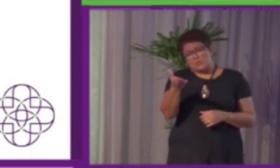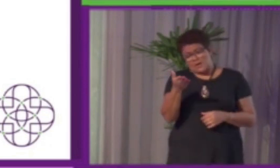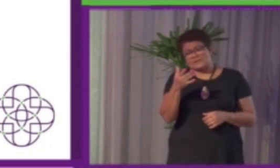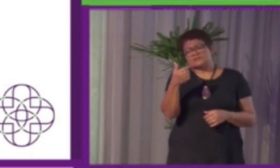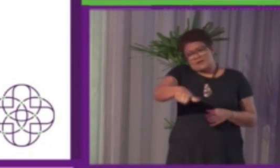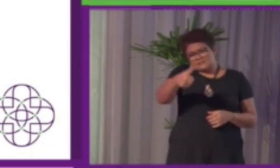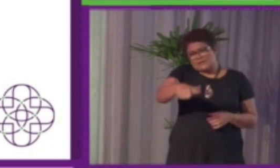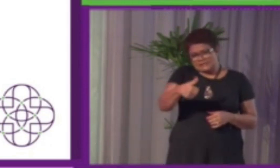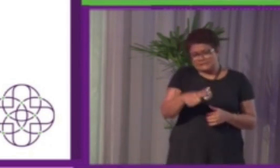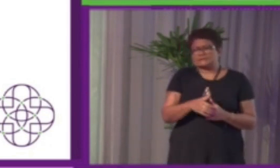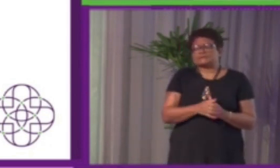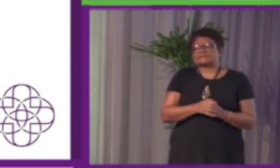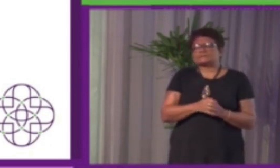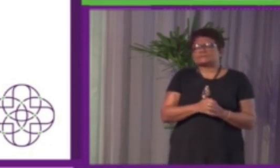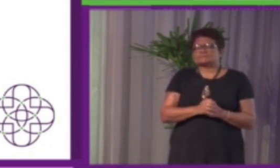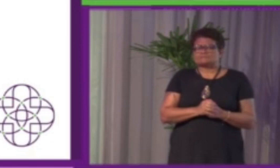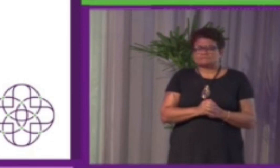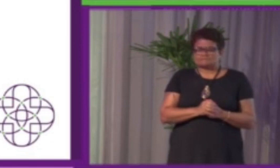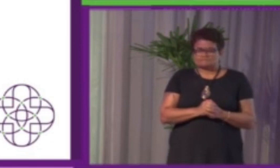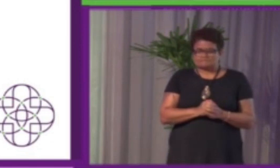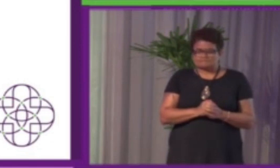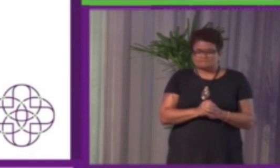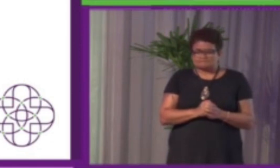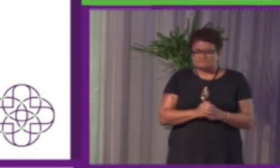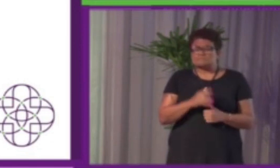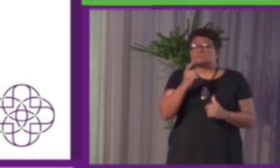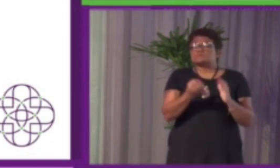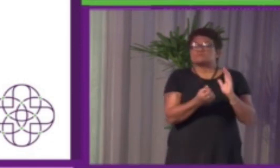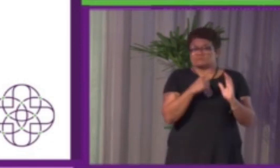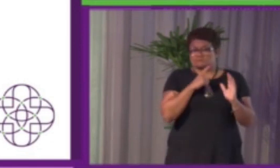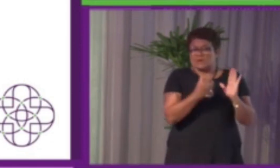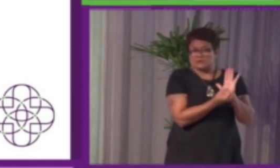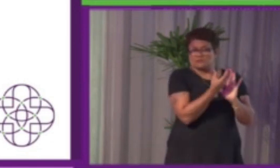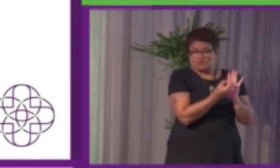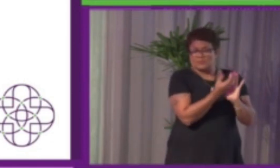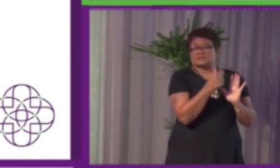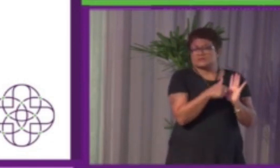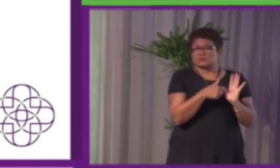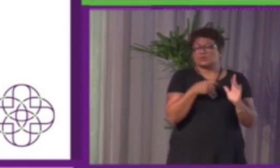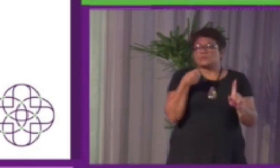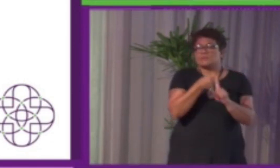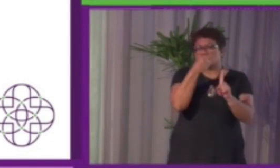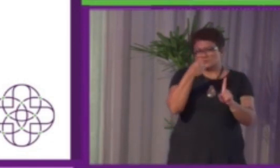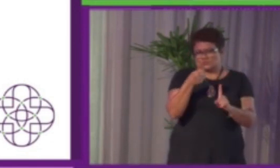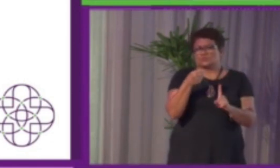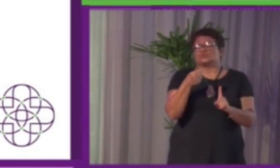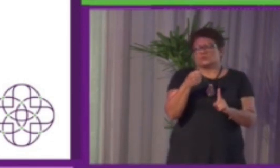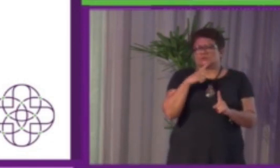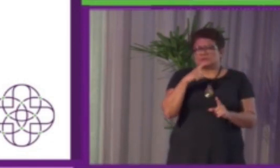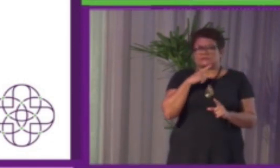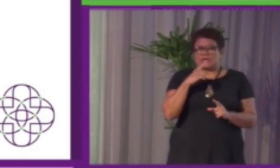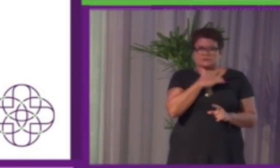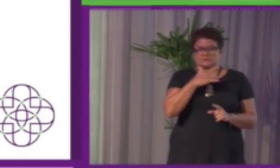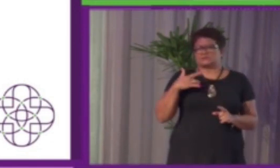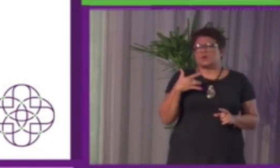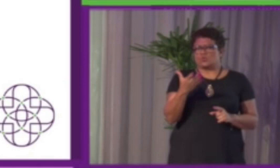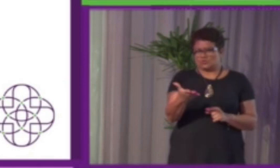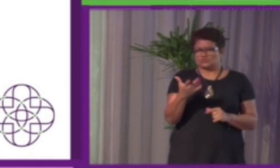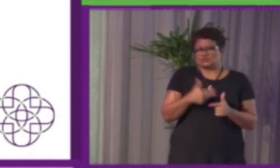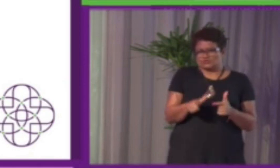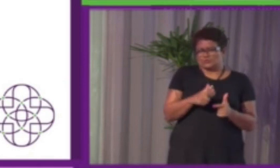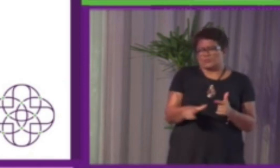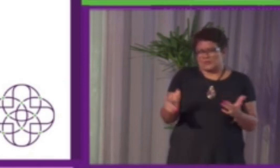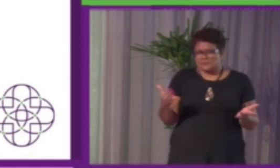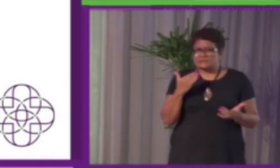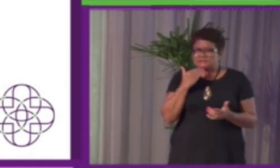análise, elas são geradas informações sobre o impacto de intervenção nas iniquidades em saúde. Eu cito um exemplo rapidamente, que meu